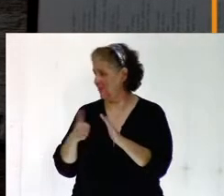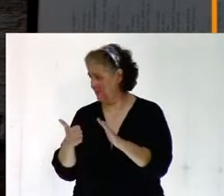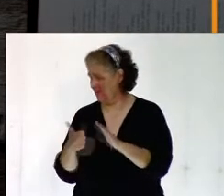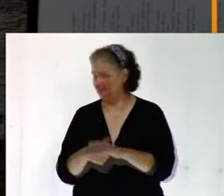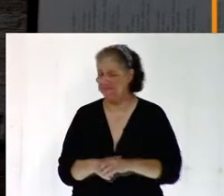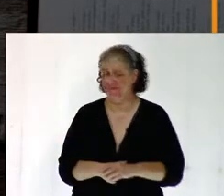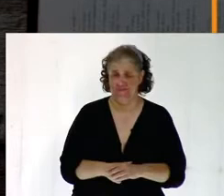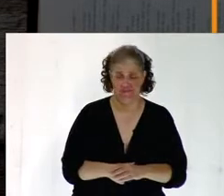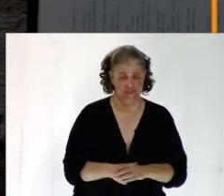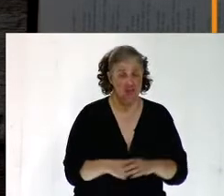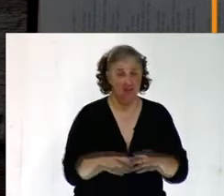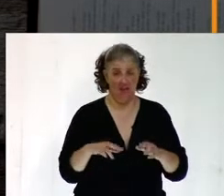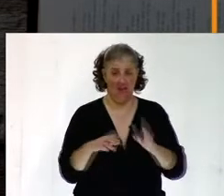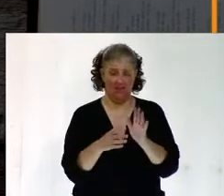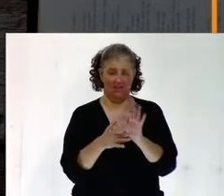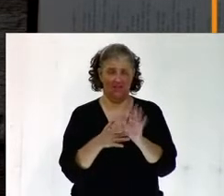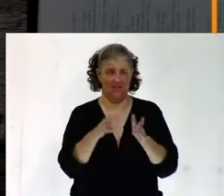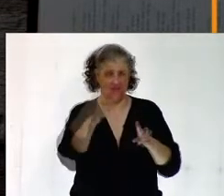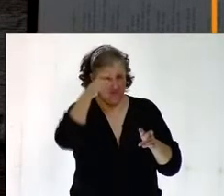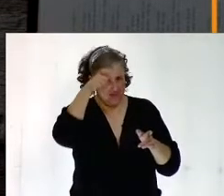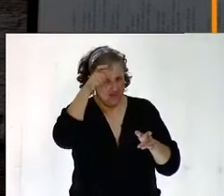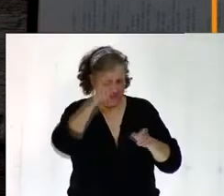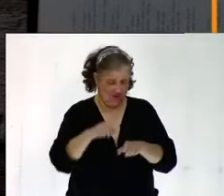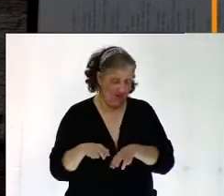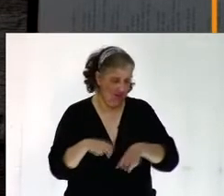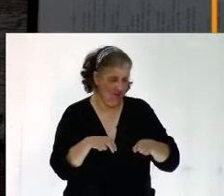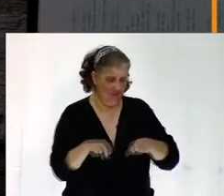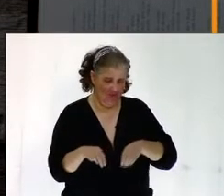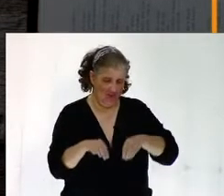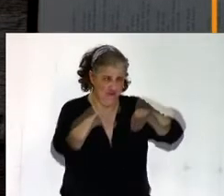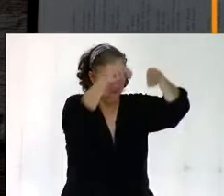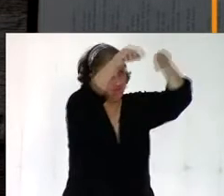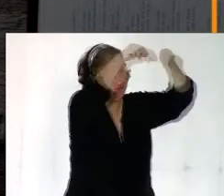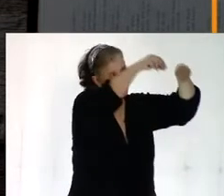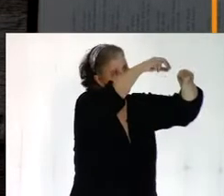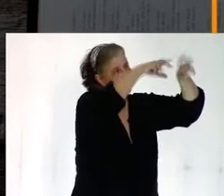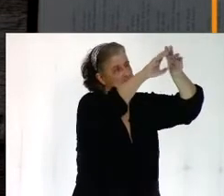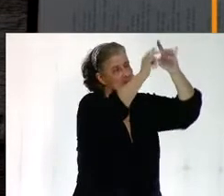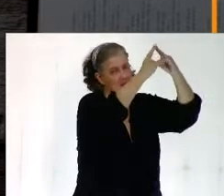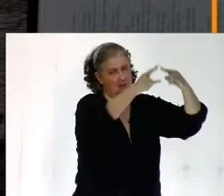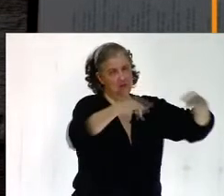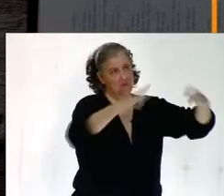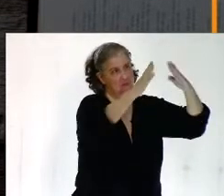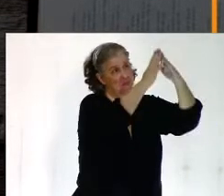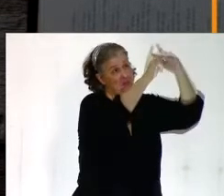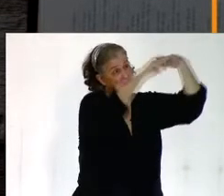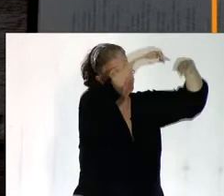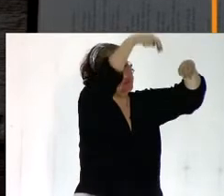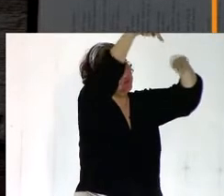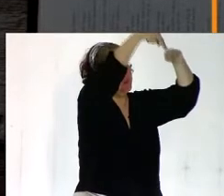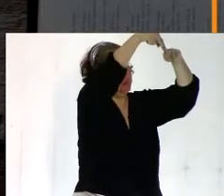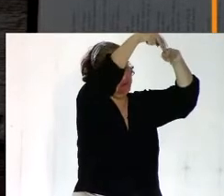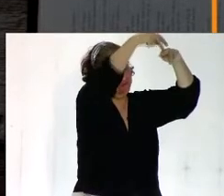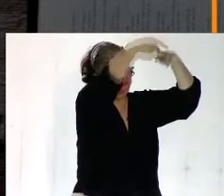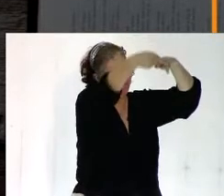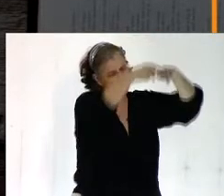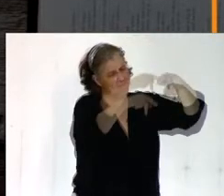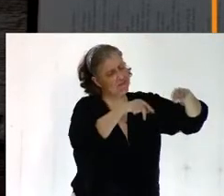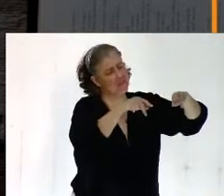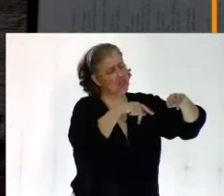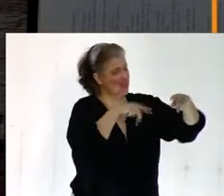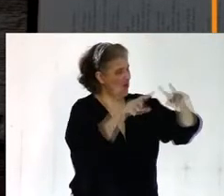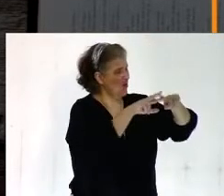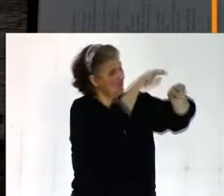atira-te abaixo porque está escrito aos seus anjos ordenar a teu respeito que te guardem